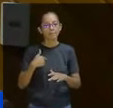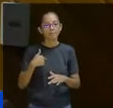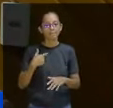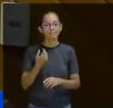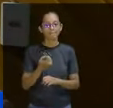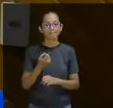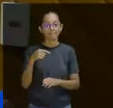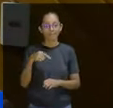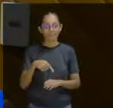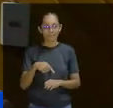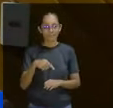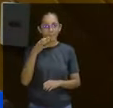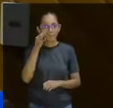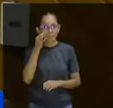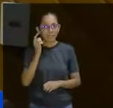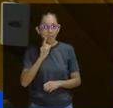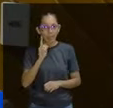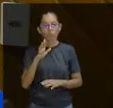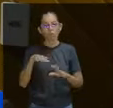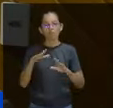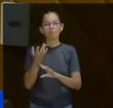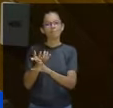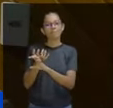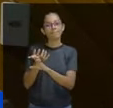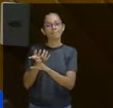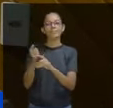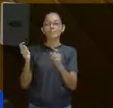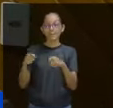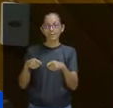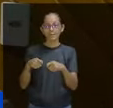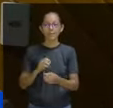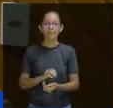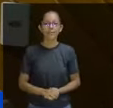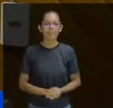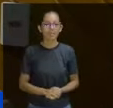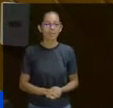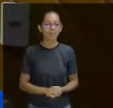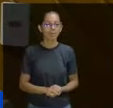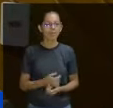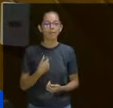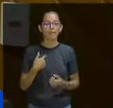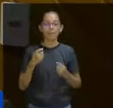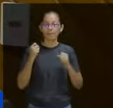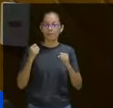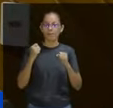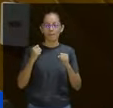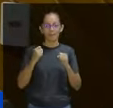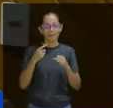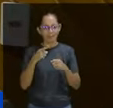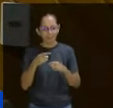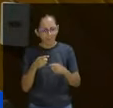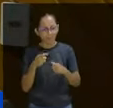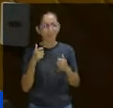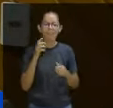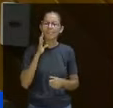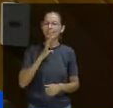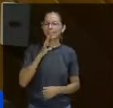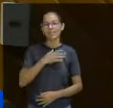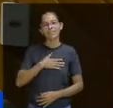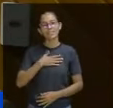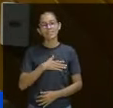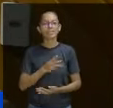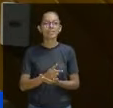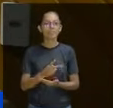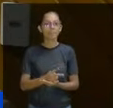ficava online assistindo e vendo as sessões e parabenizando a nossa